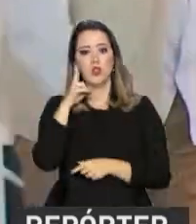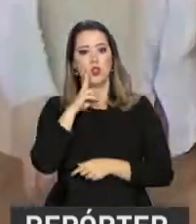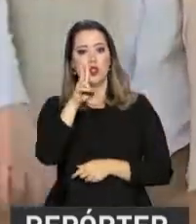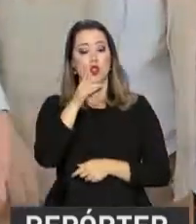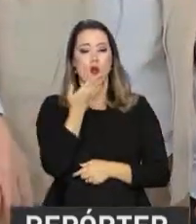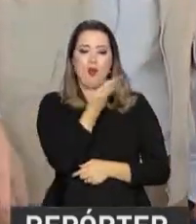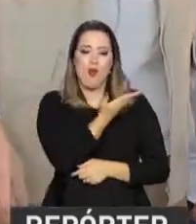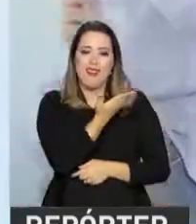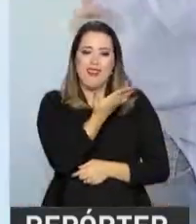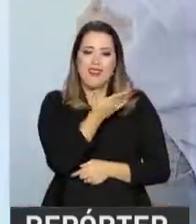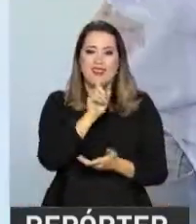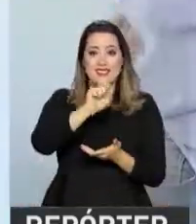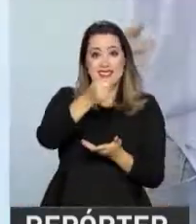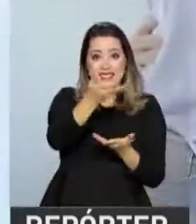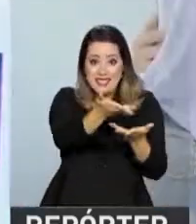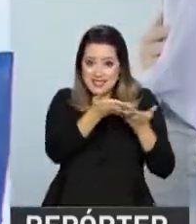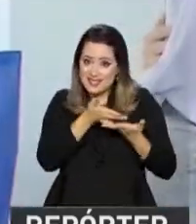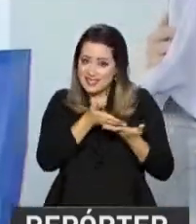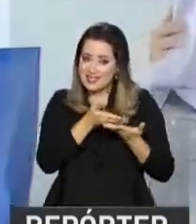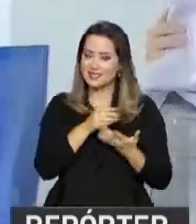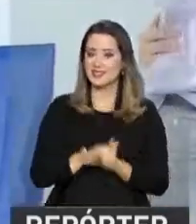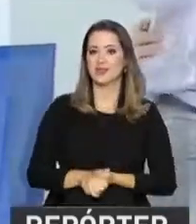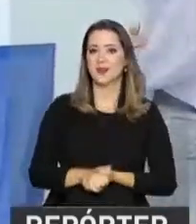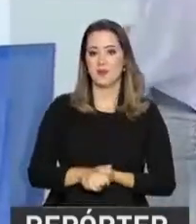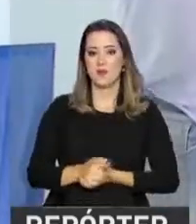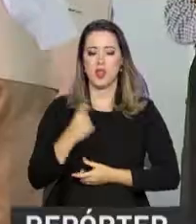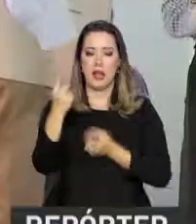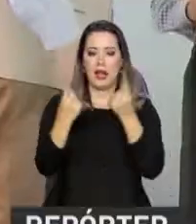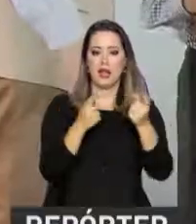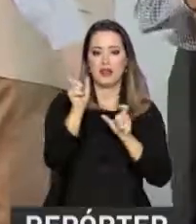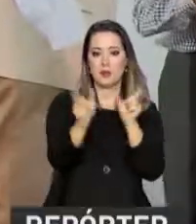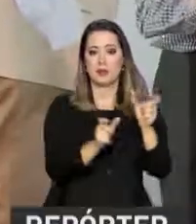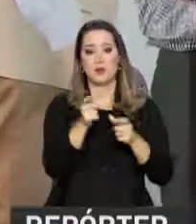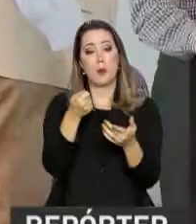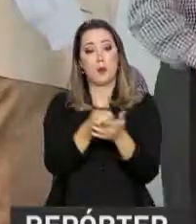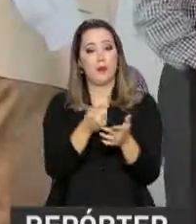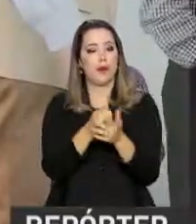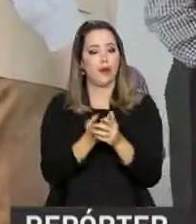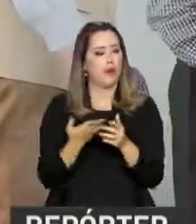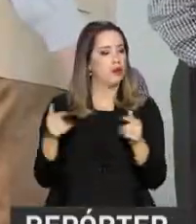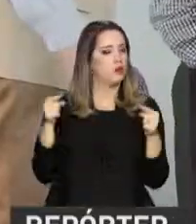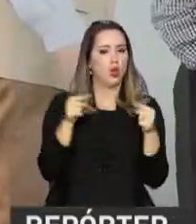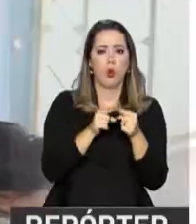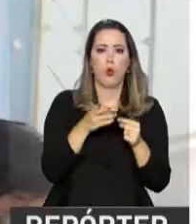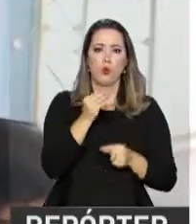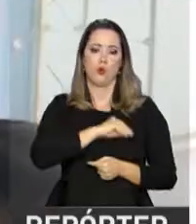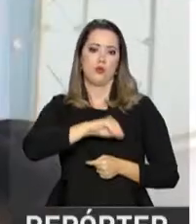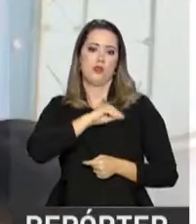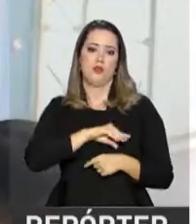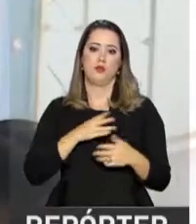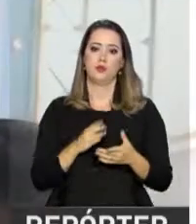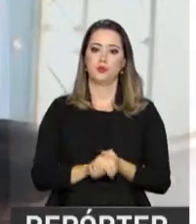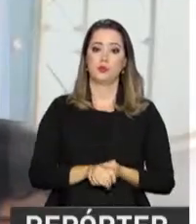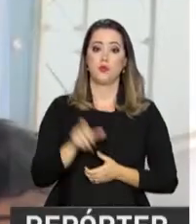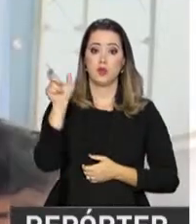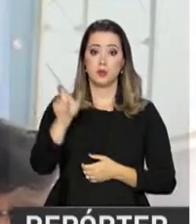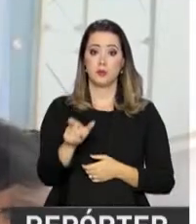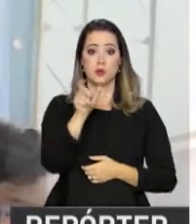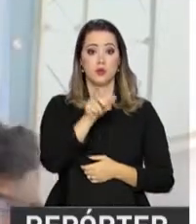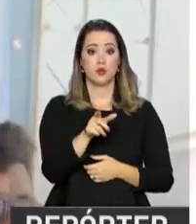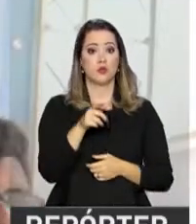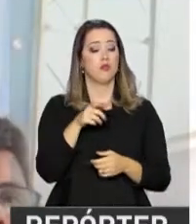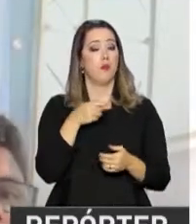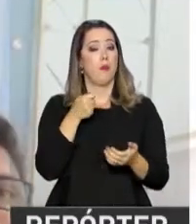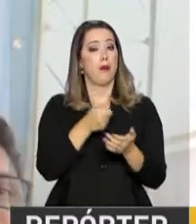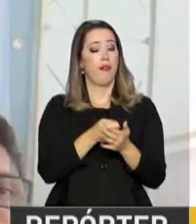Dona Maria Luísa aí, recebendo as chaves. Cada morador vai pagar de acordo com a renda. As pessoas vão pagar, no